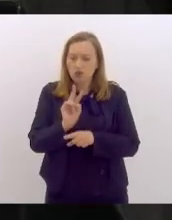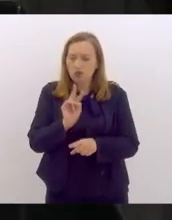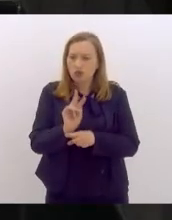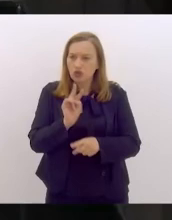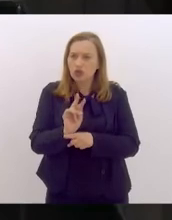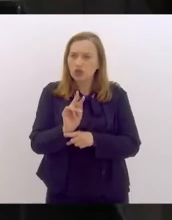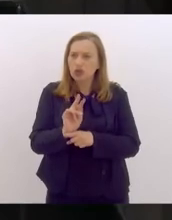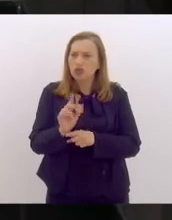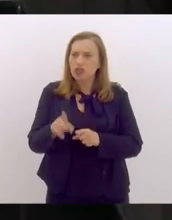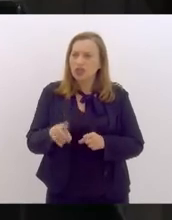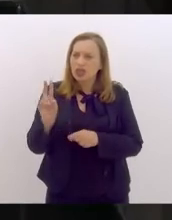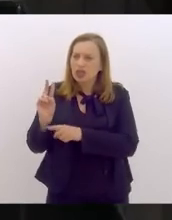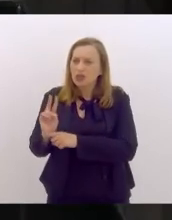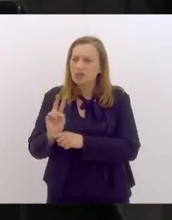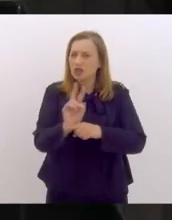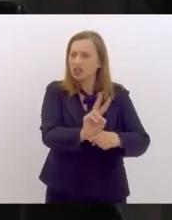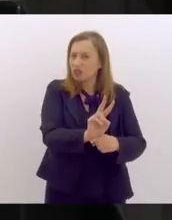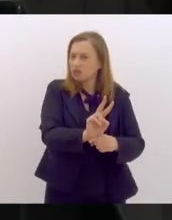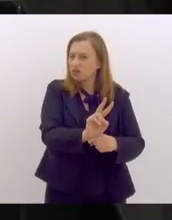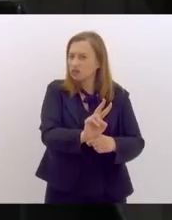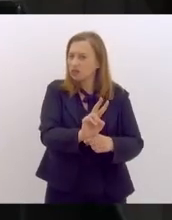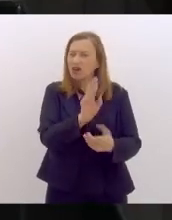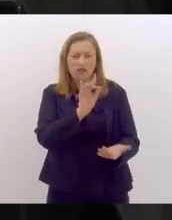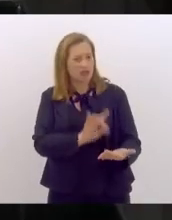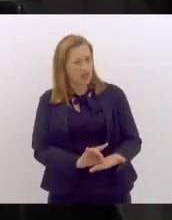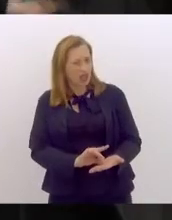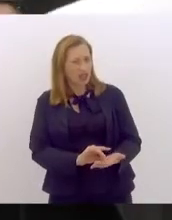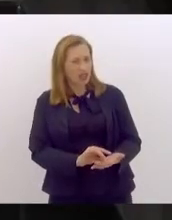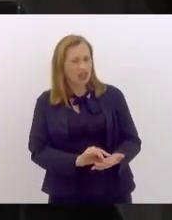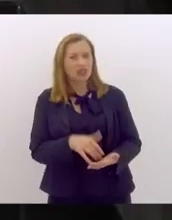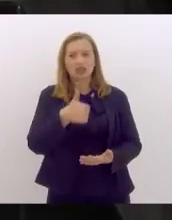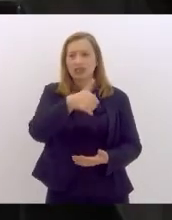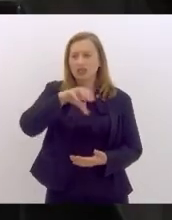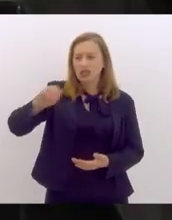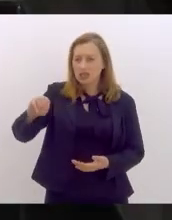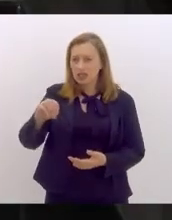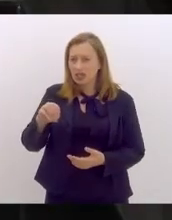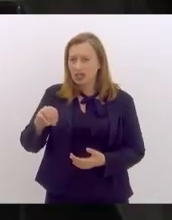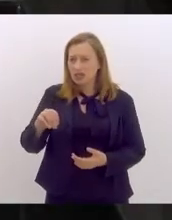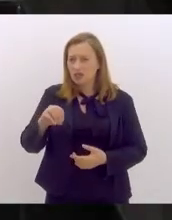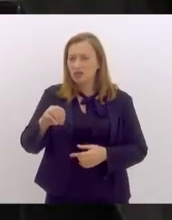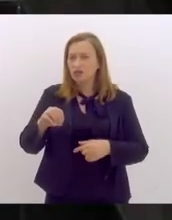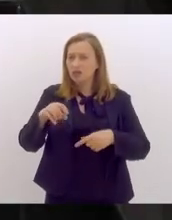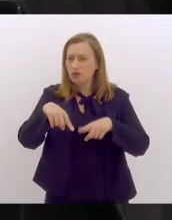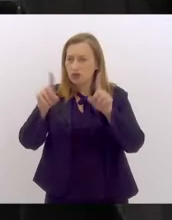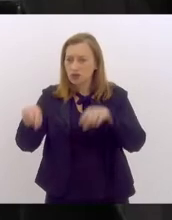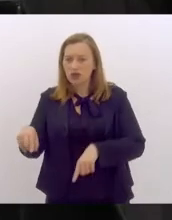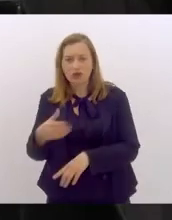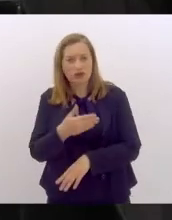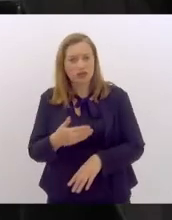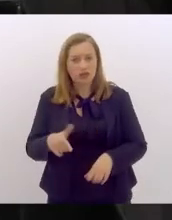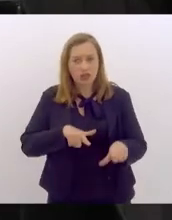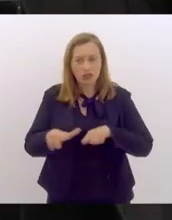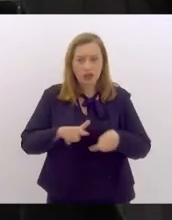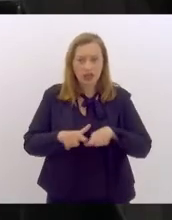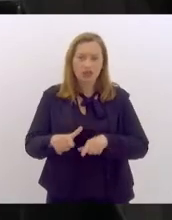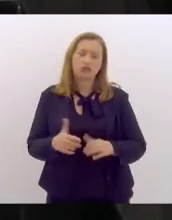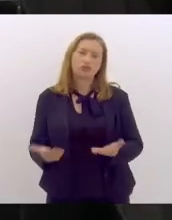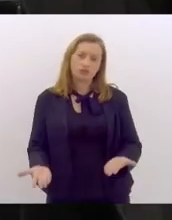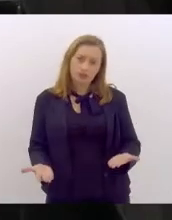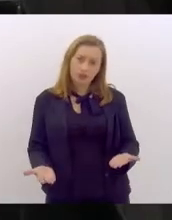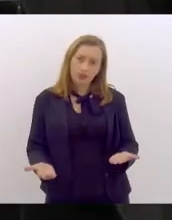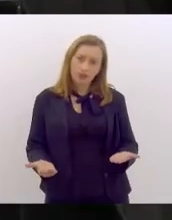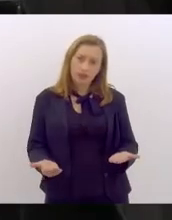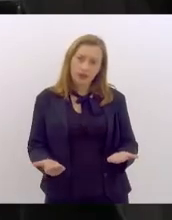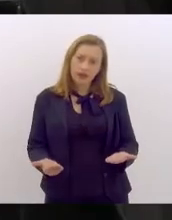emprestados emprestados É verdade que eu tenho 100 cargos comissionados deverão até contratada de cargos em comissao de pelo menos